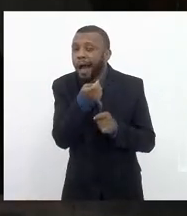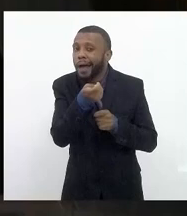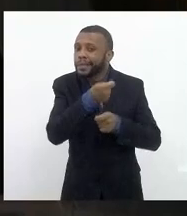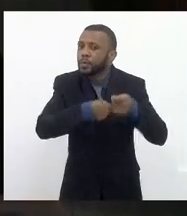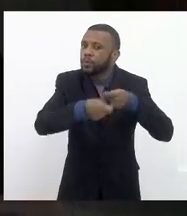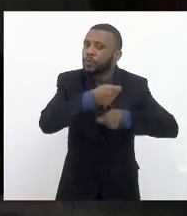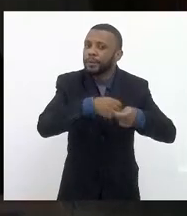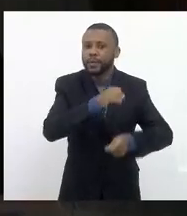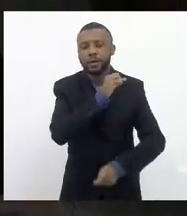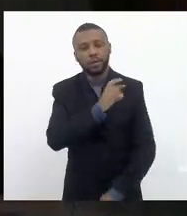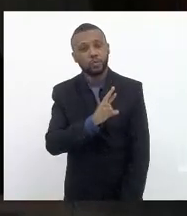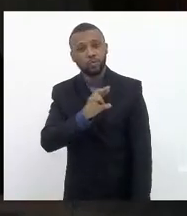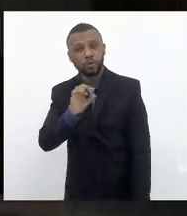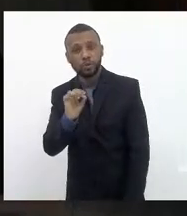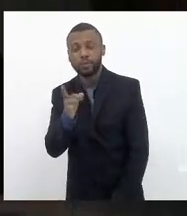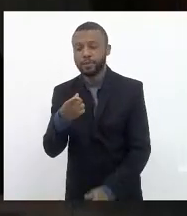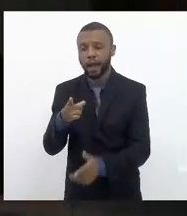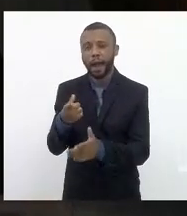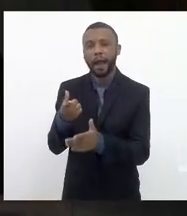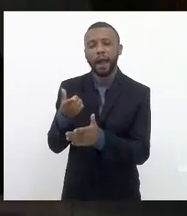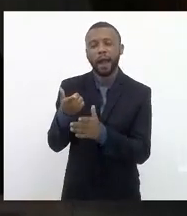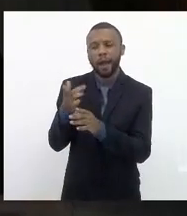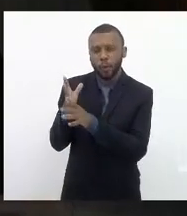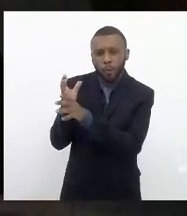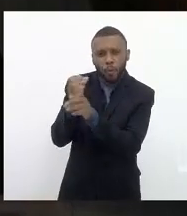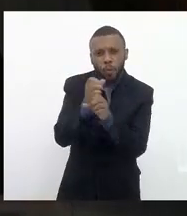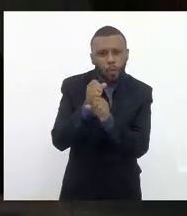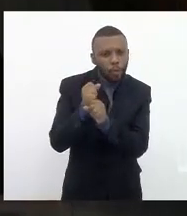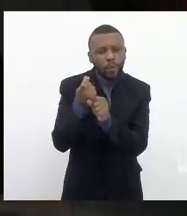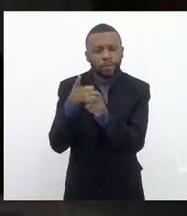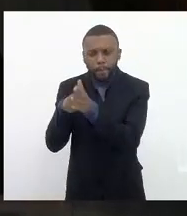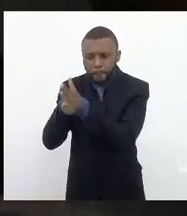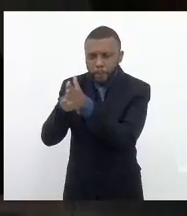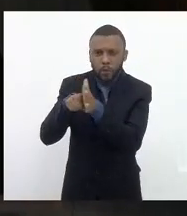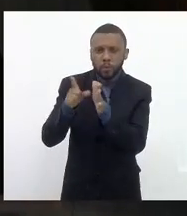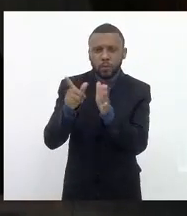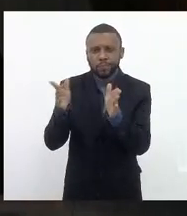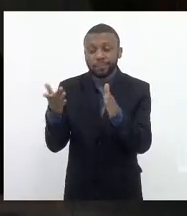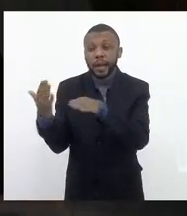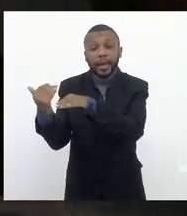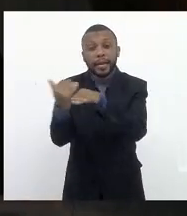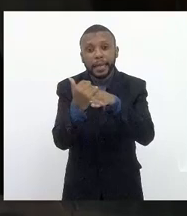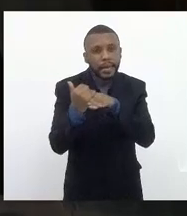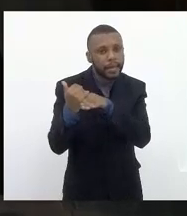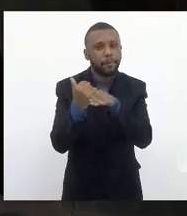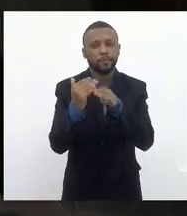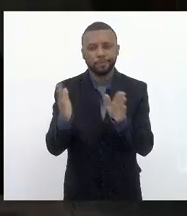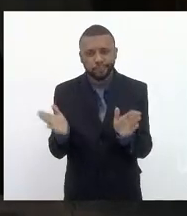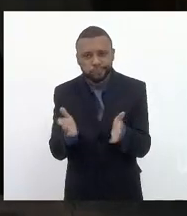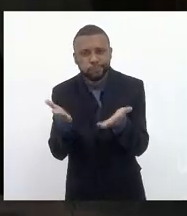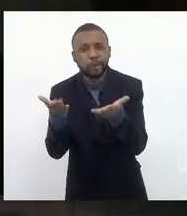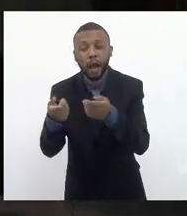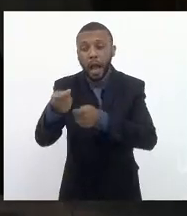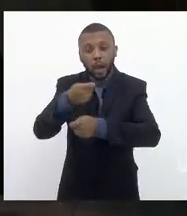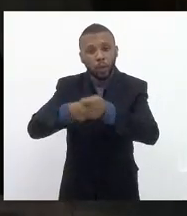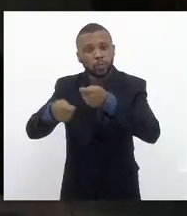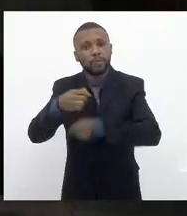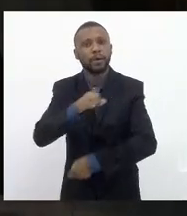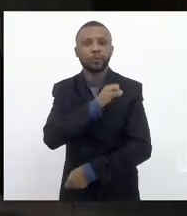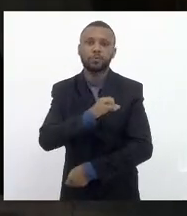Janeiro está levantando o equilíbrio fiscal do Rio de Janeiro e eu quero dizer aos senhores e senhoras com todas as dificuldades